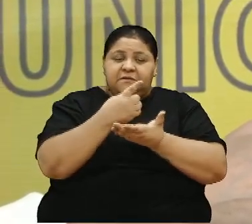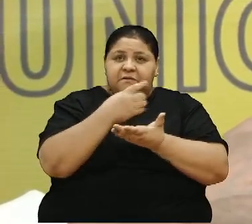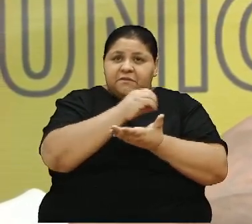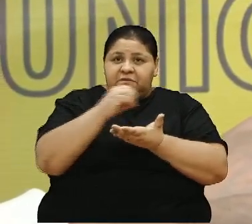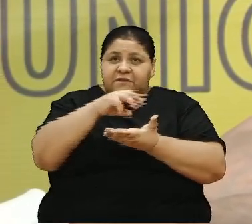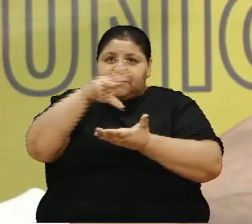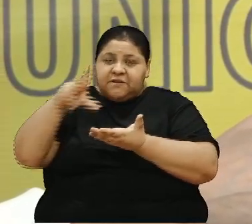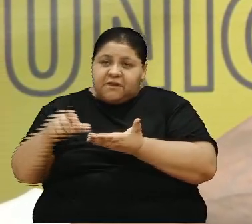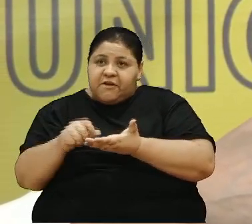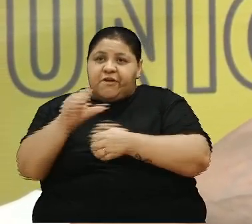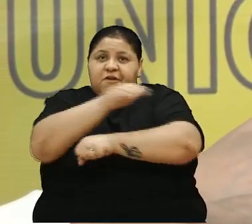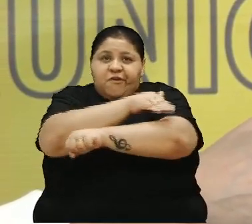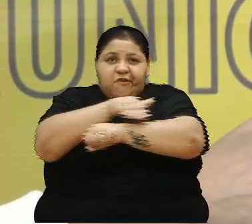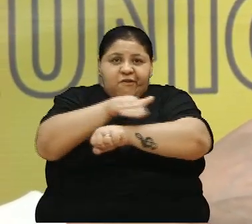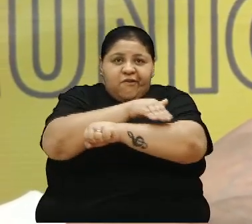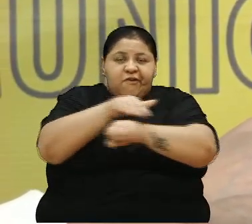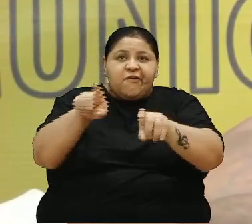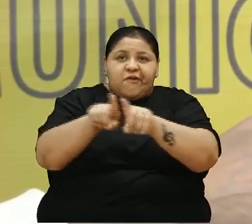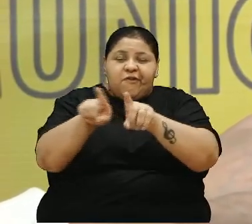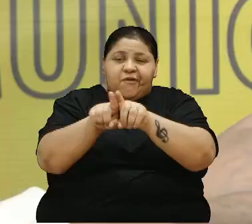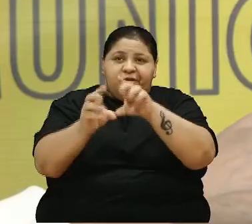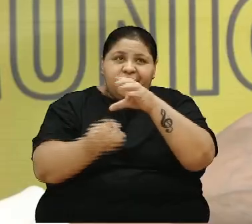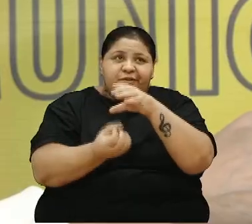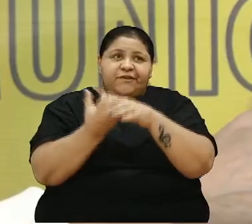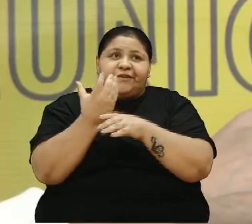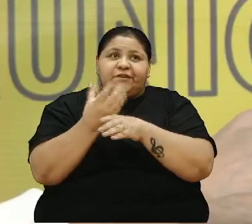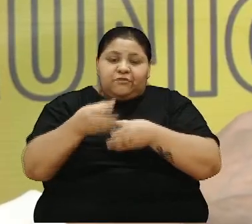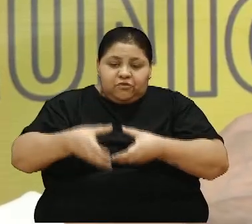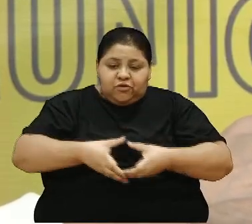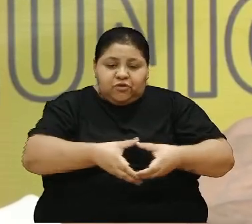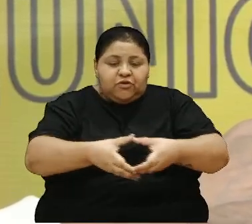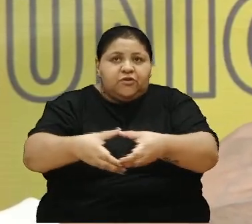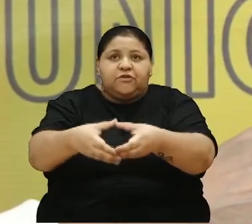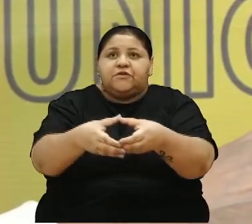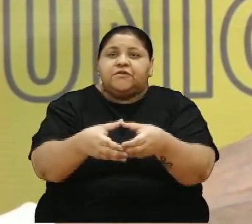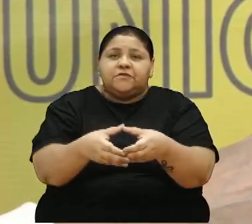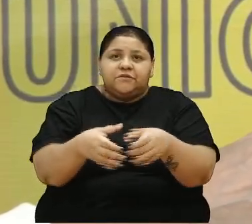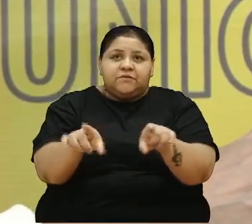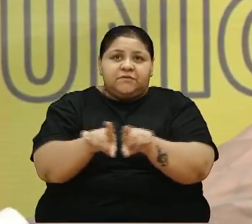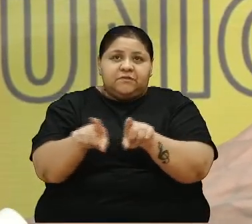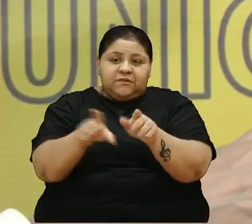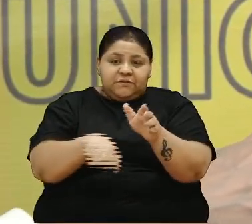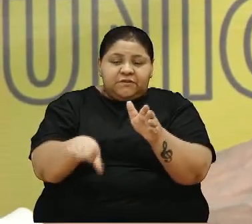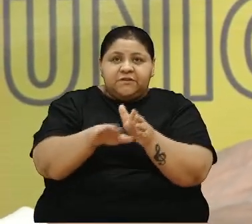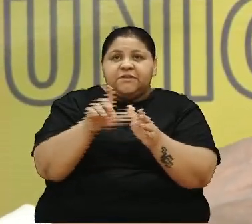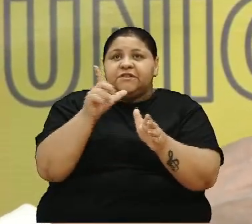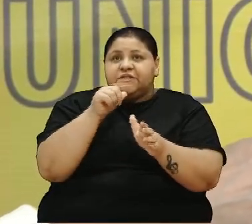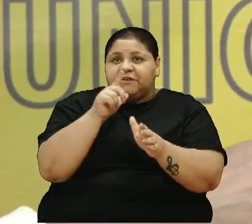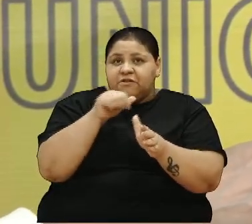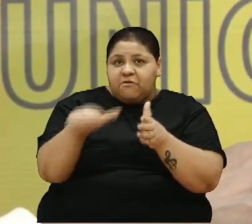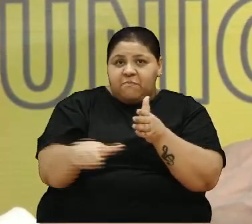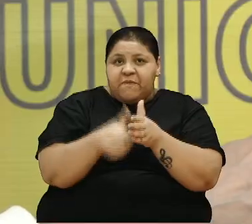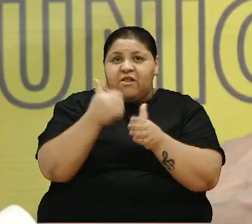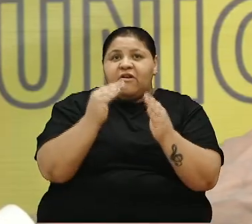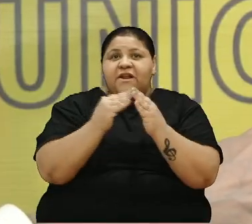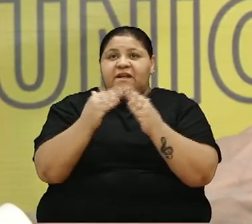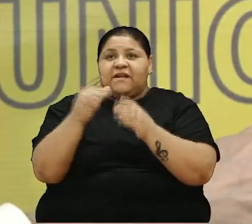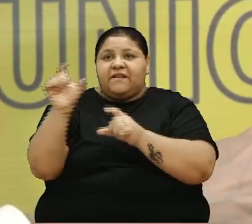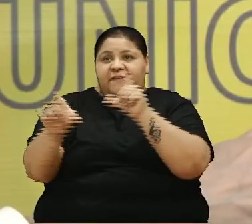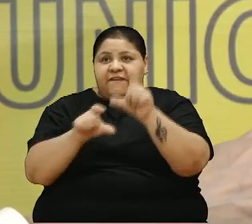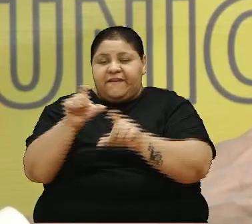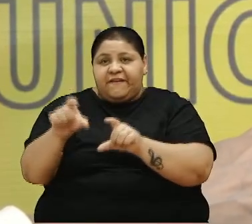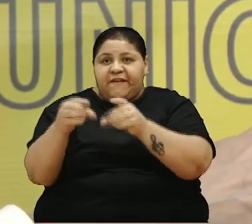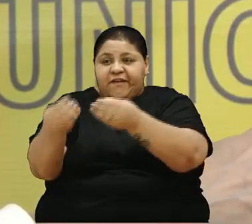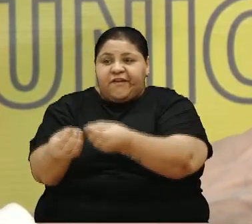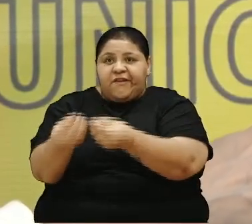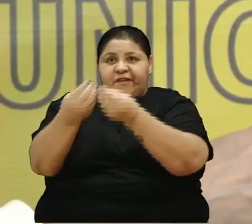o asfaltamento e também para a implementação do esgoto pluvial e cloacal e também para chegar água com maior qualidade na casa das pessoas. E o que a gente recebe